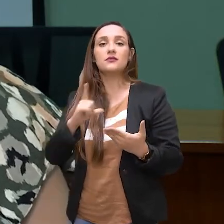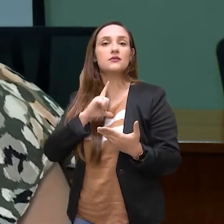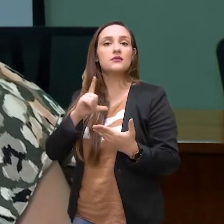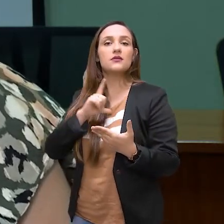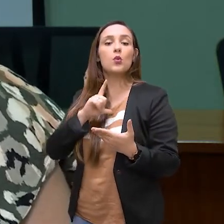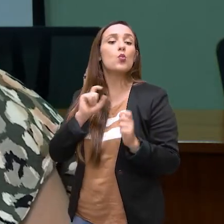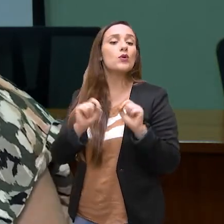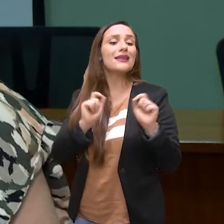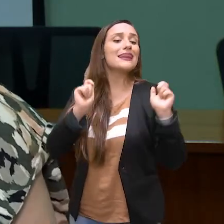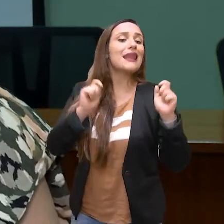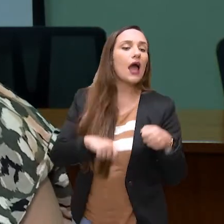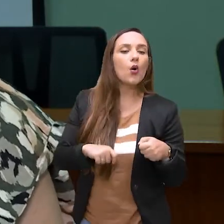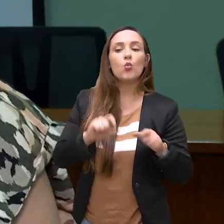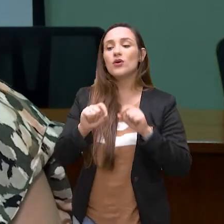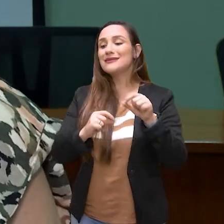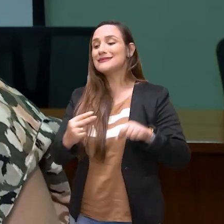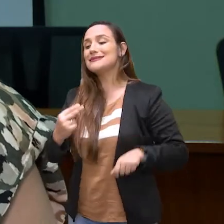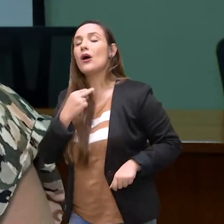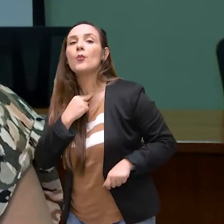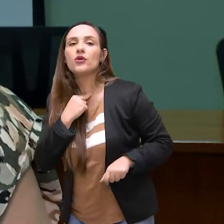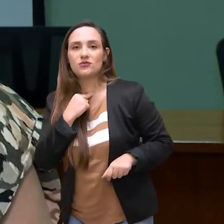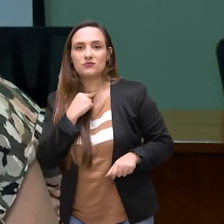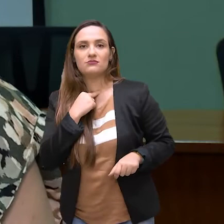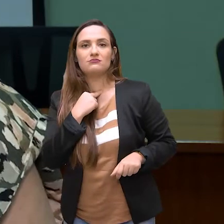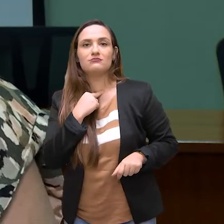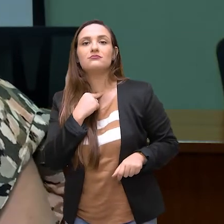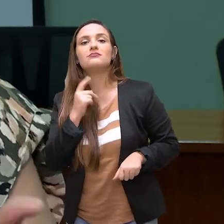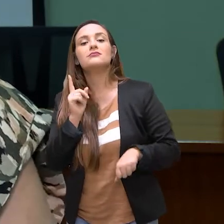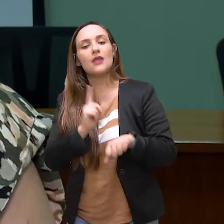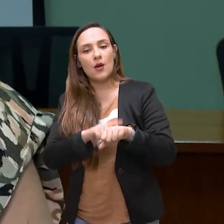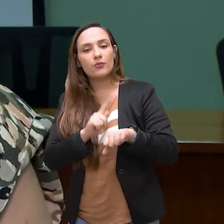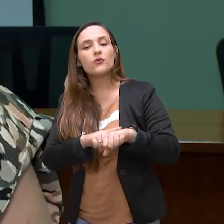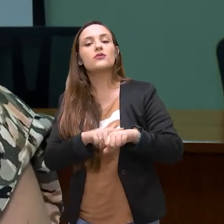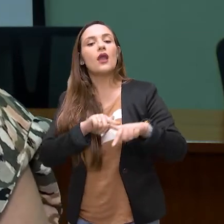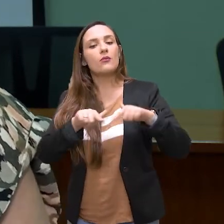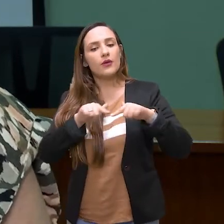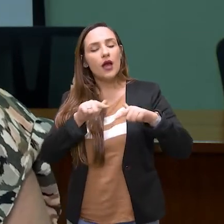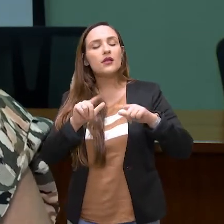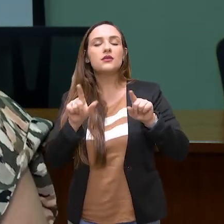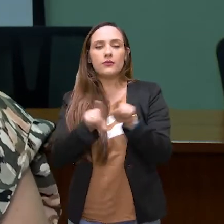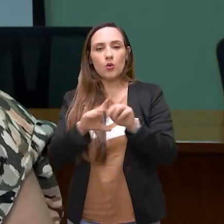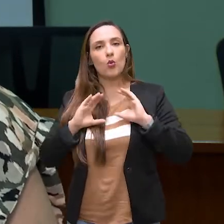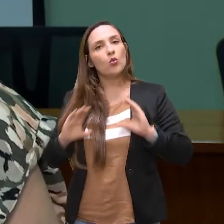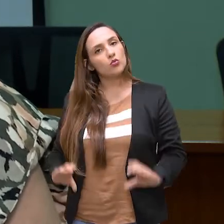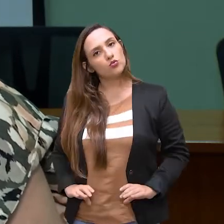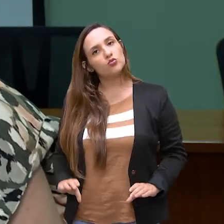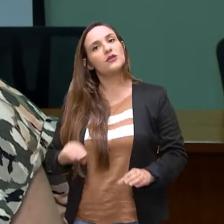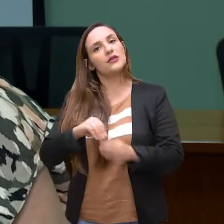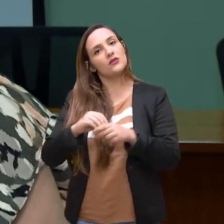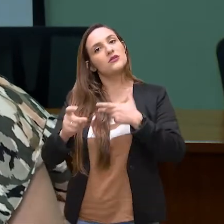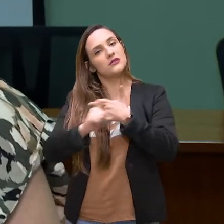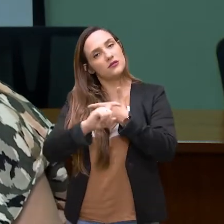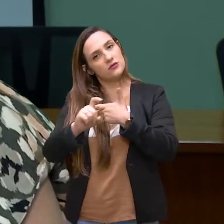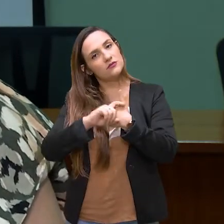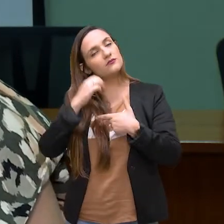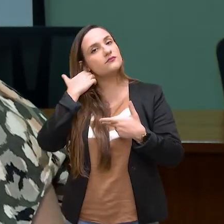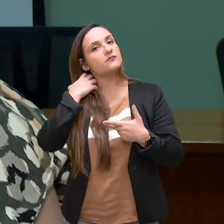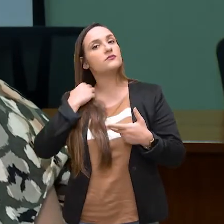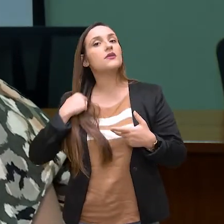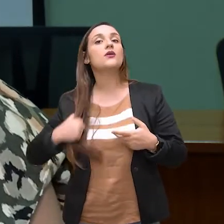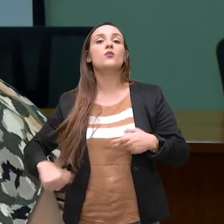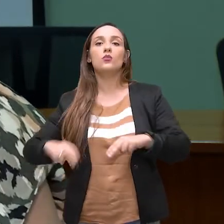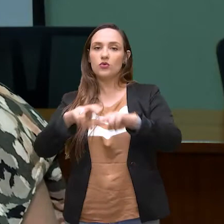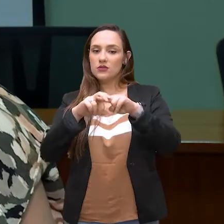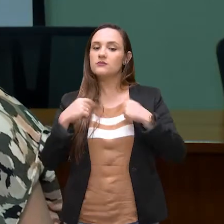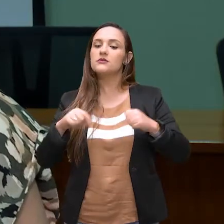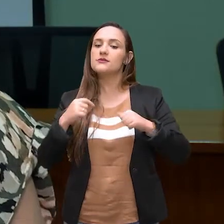é possível e do que não é viável ser feito em termos de ações administrativas do Executivo. Daí a importância de